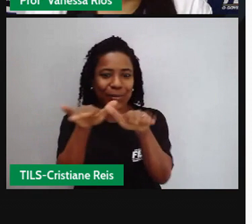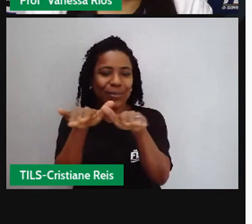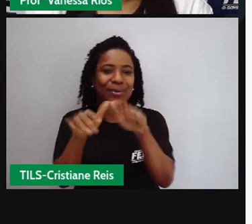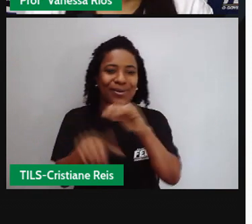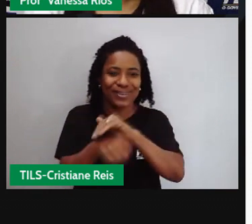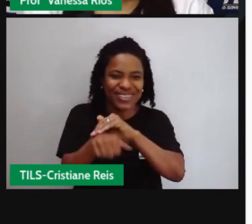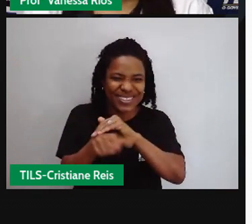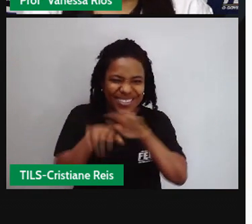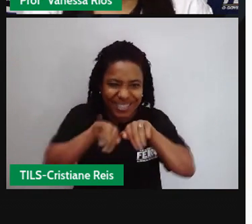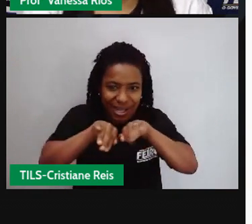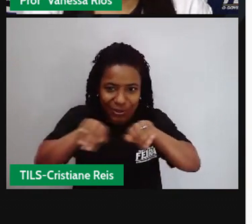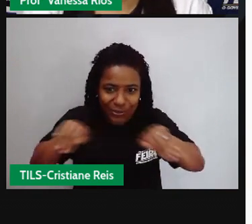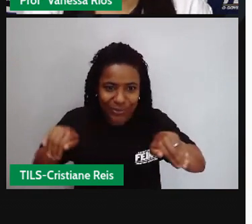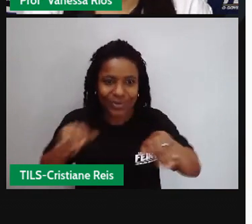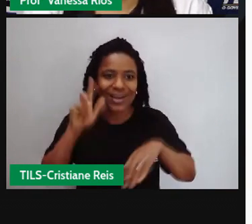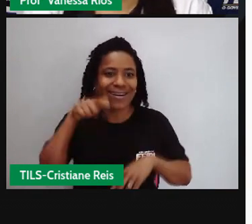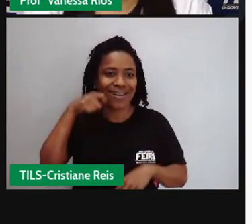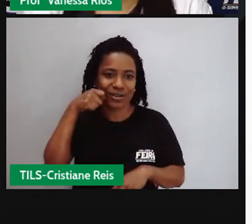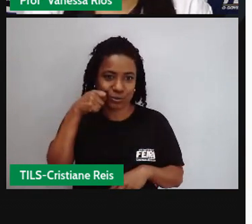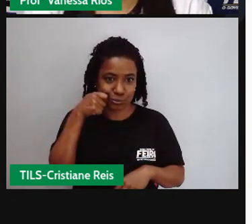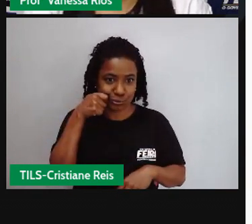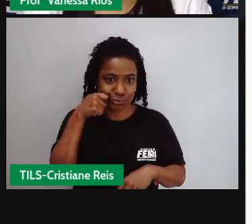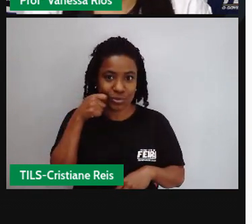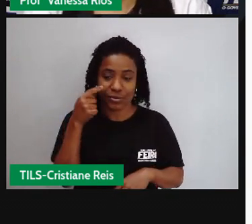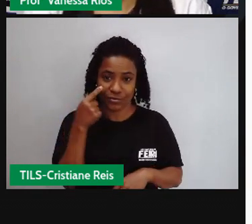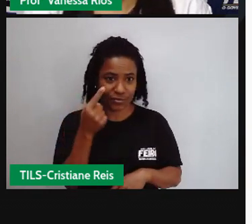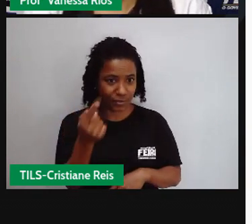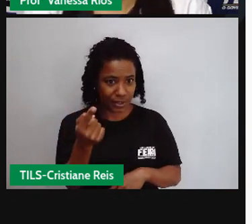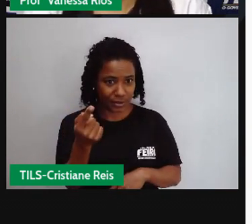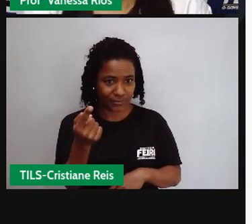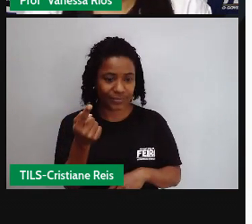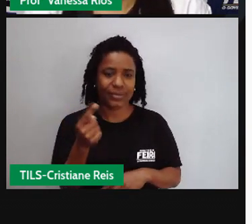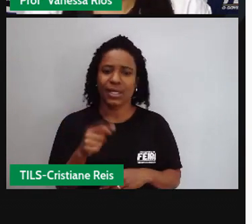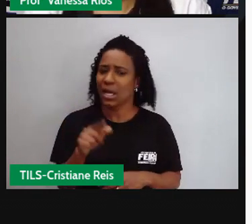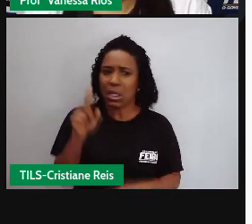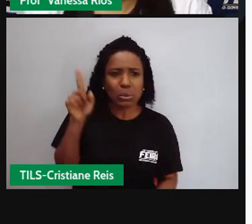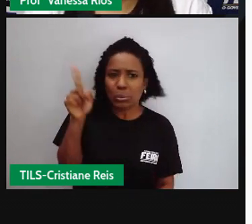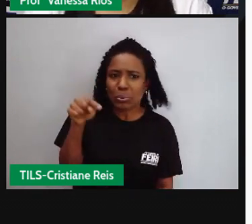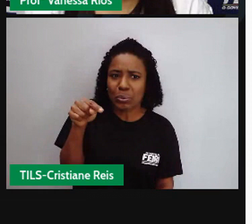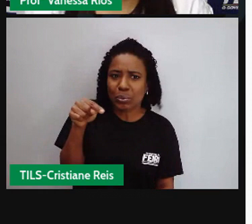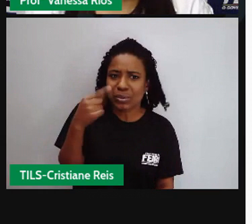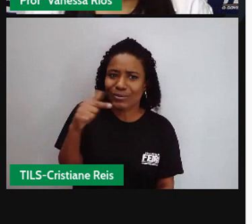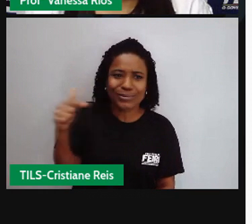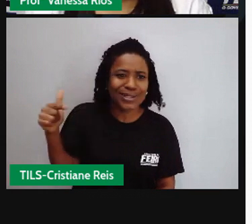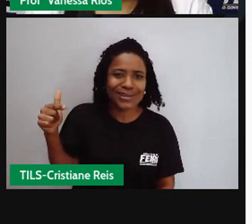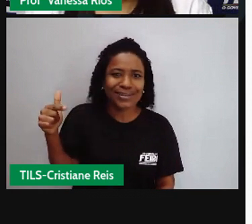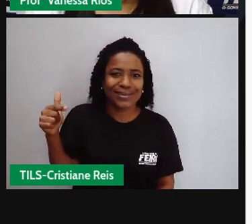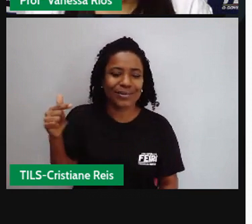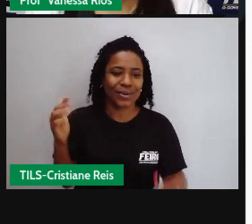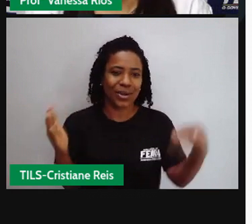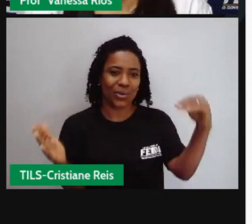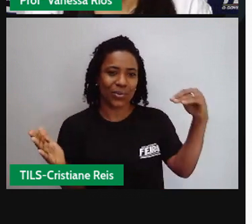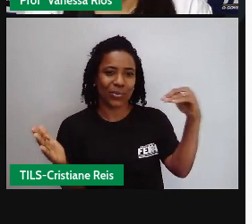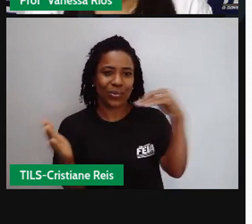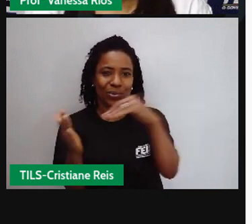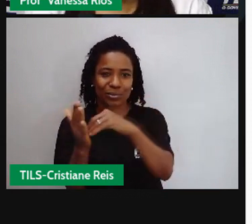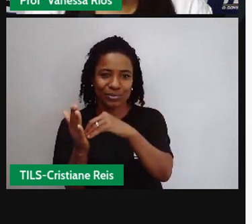aracaju. Aí a gente observa, se elas têm como sílaba tônica a última, essas palavras, elas são o